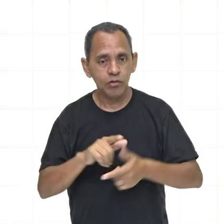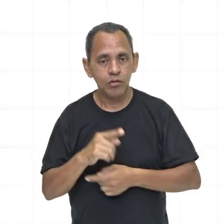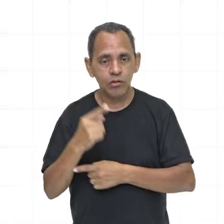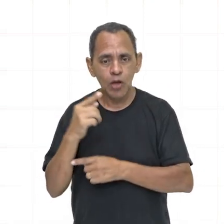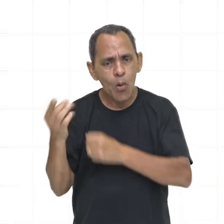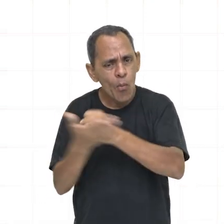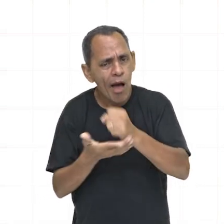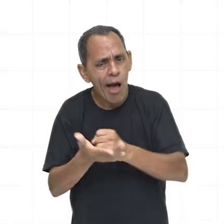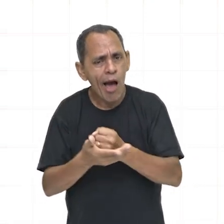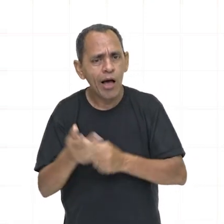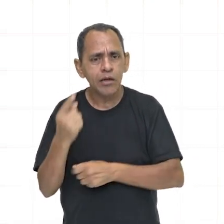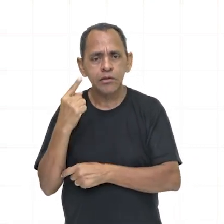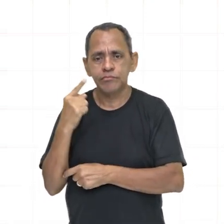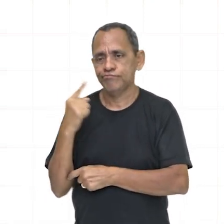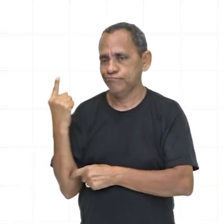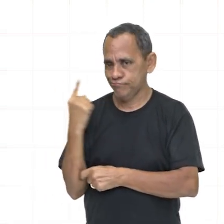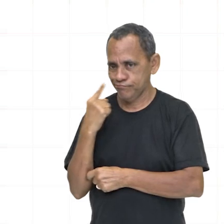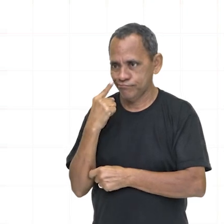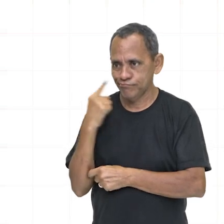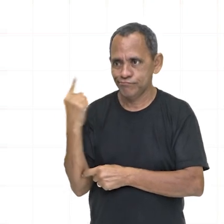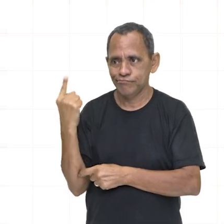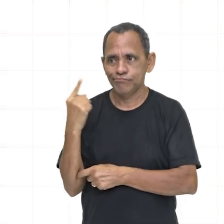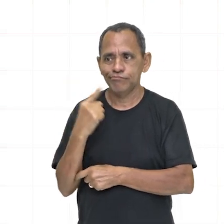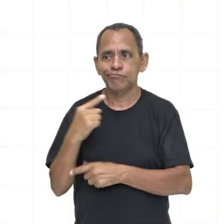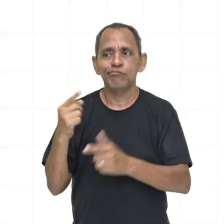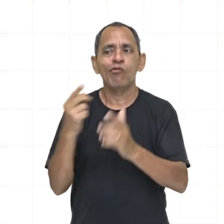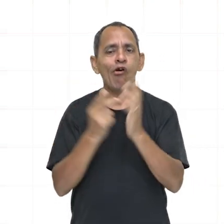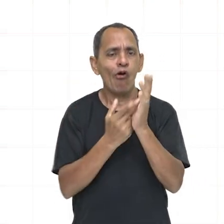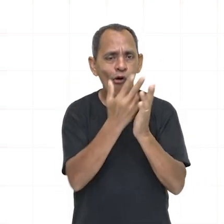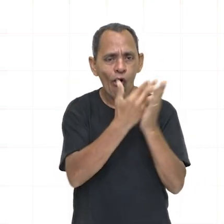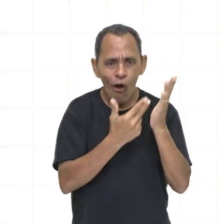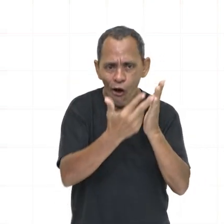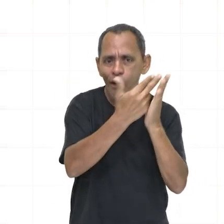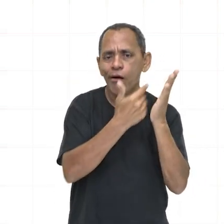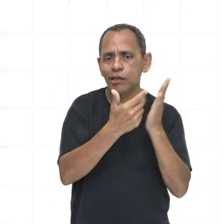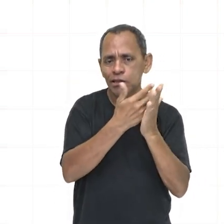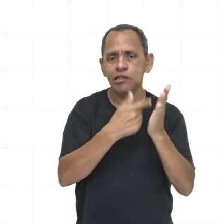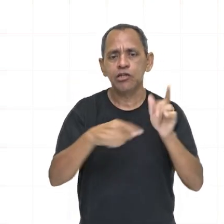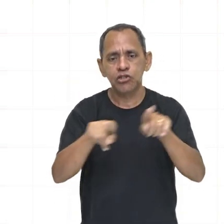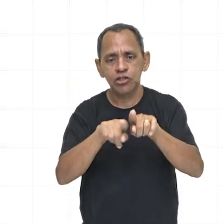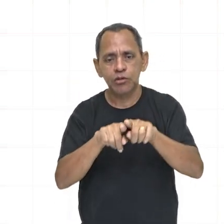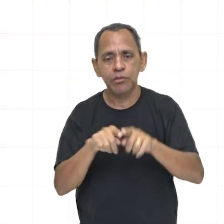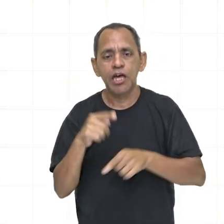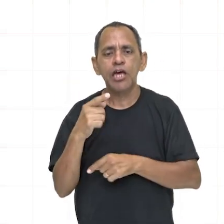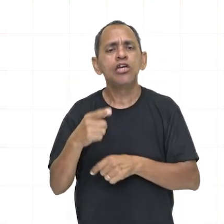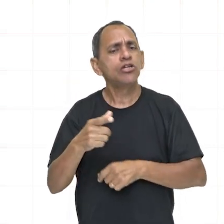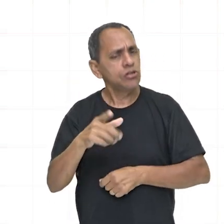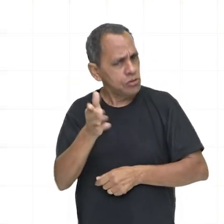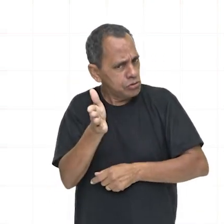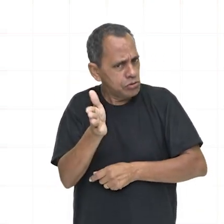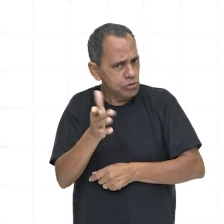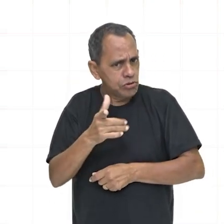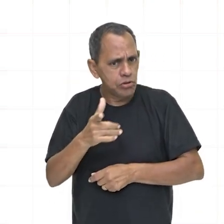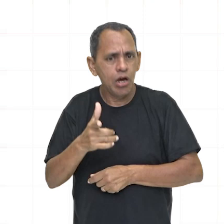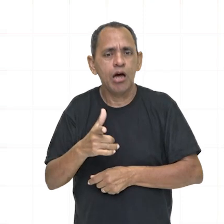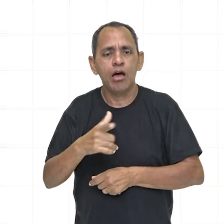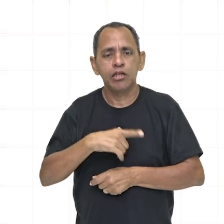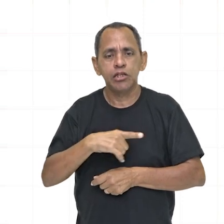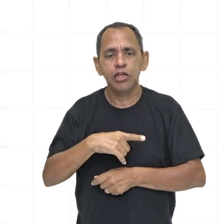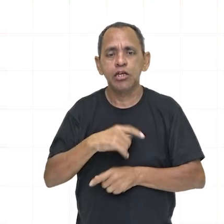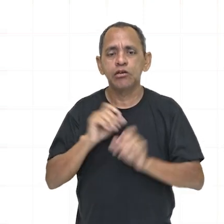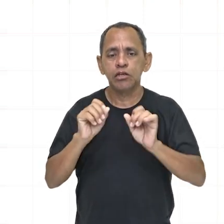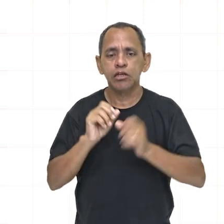ideogramas. E o que são os ideogramas? Você já deve ter visto lá no seu livro, quem sabe,